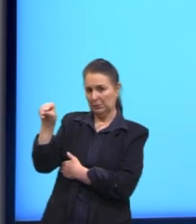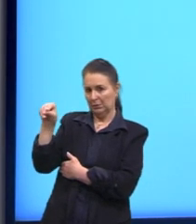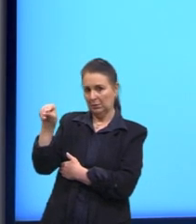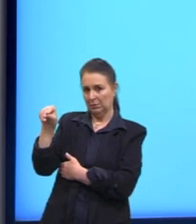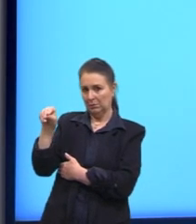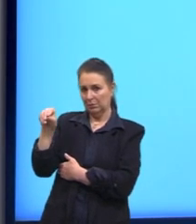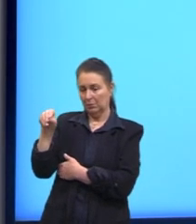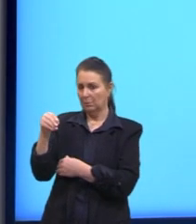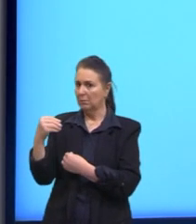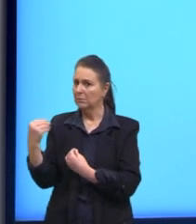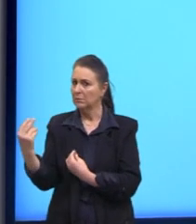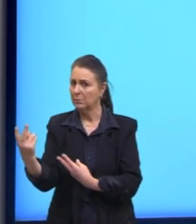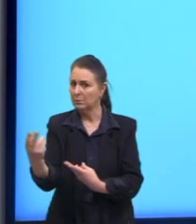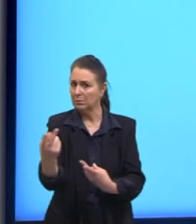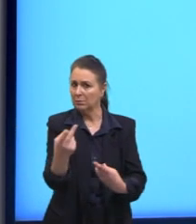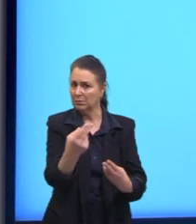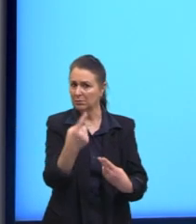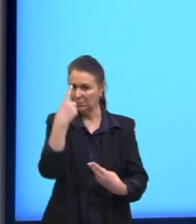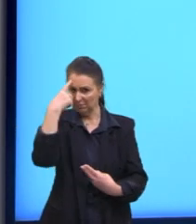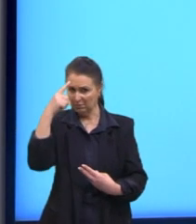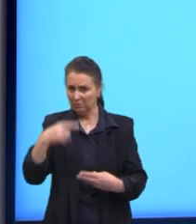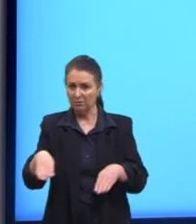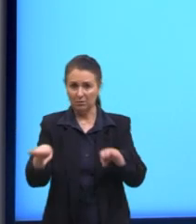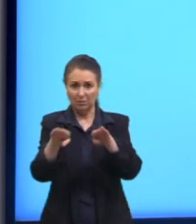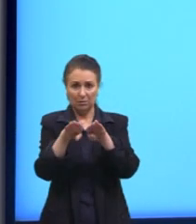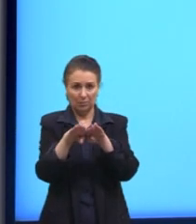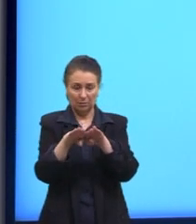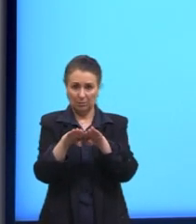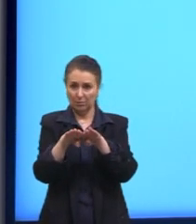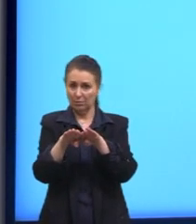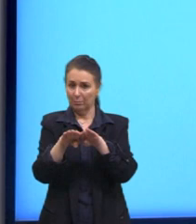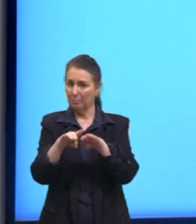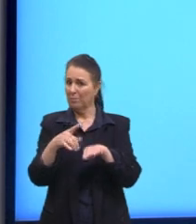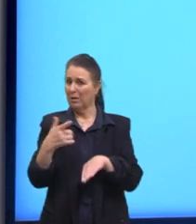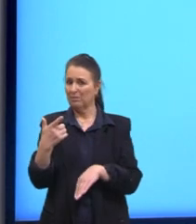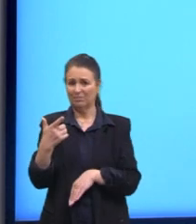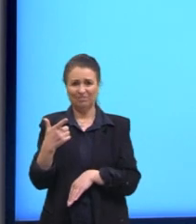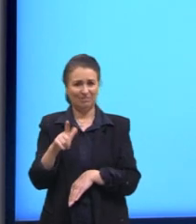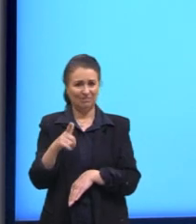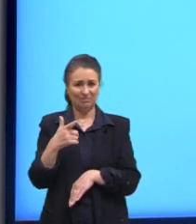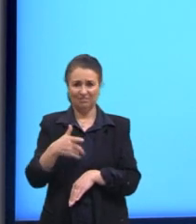têm qualquer validade e que são também afirmações